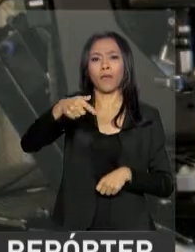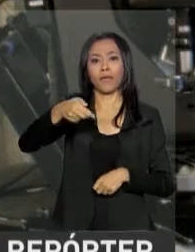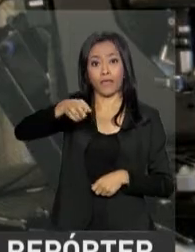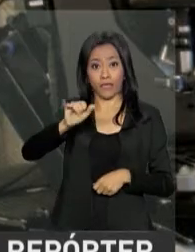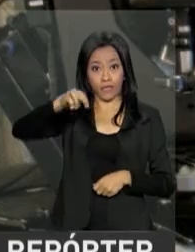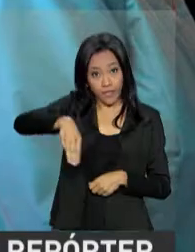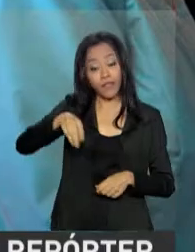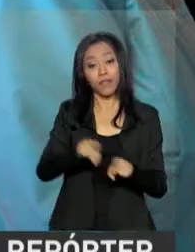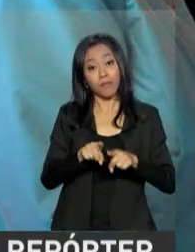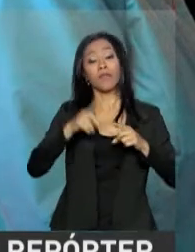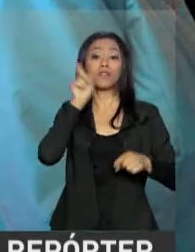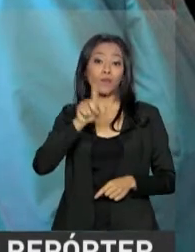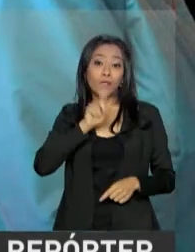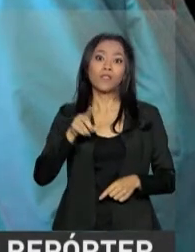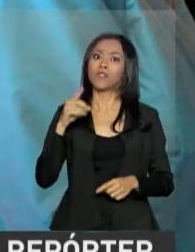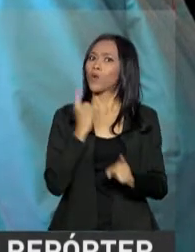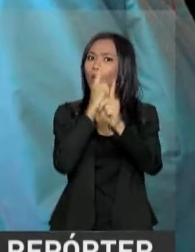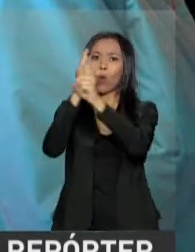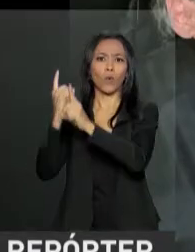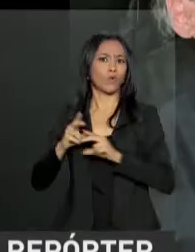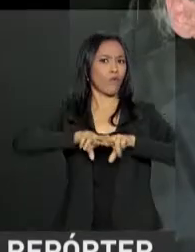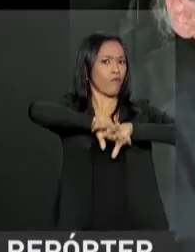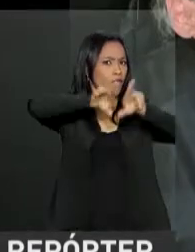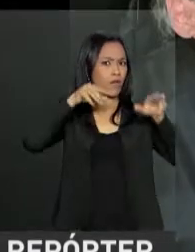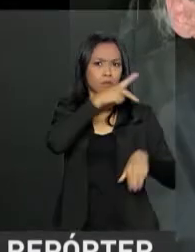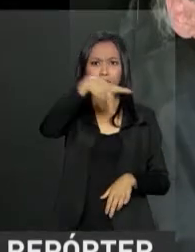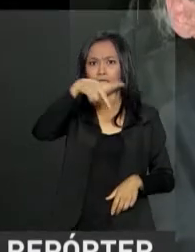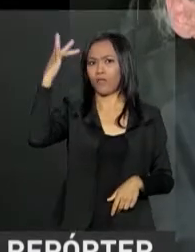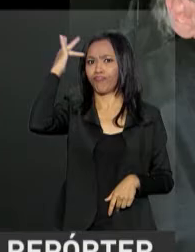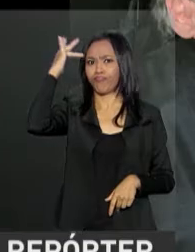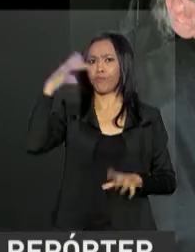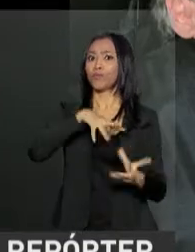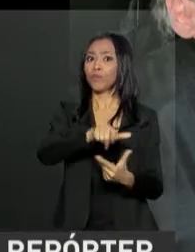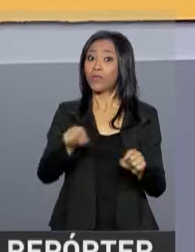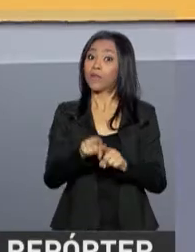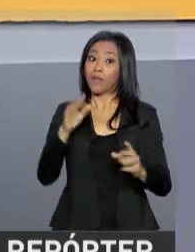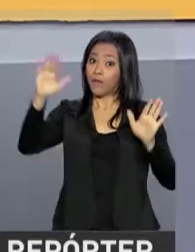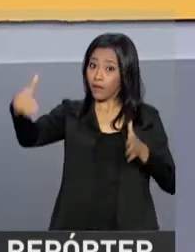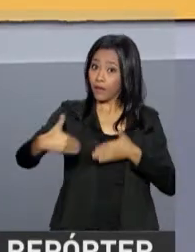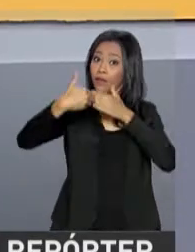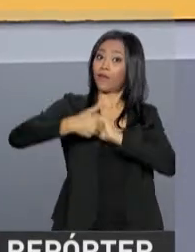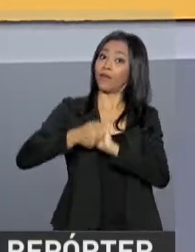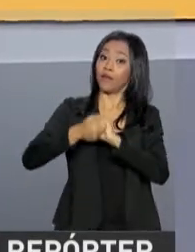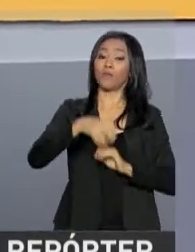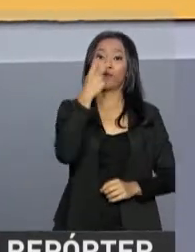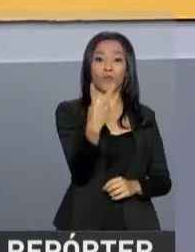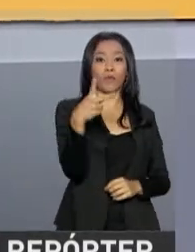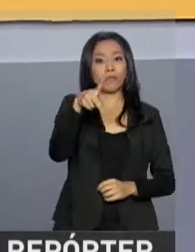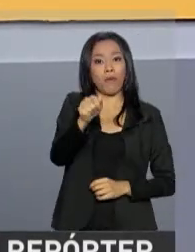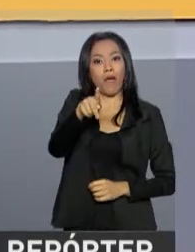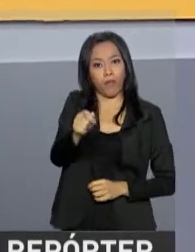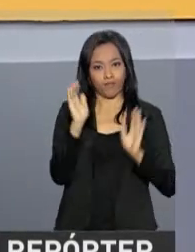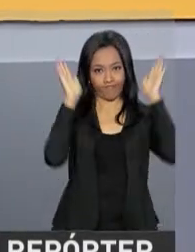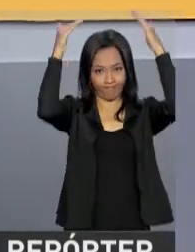presidentes dos maiores países do mundo e também foi recebido por 2 papas. E o presidente Michel Temer tem